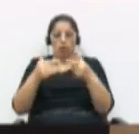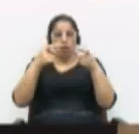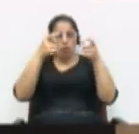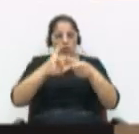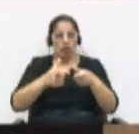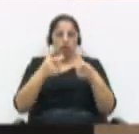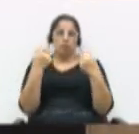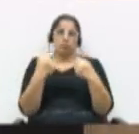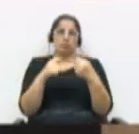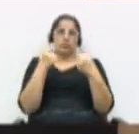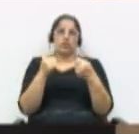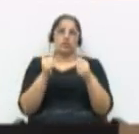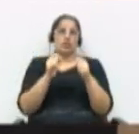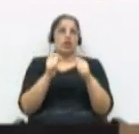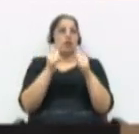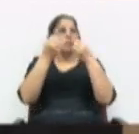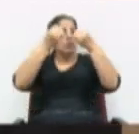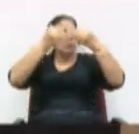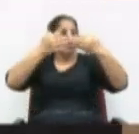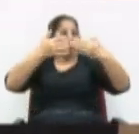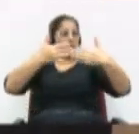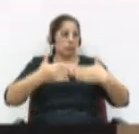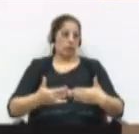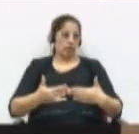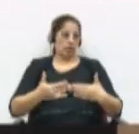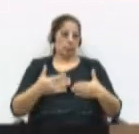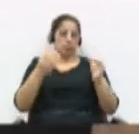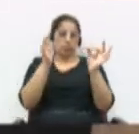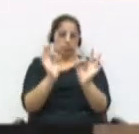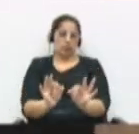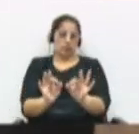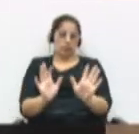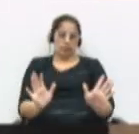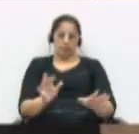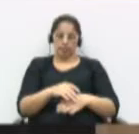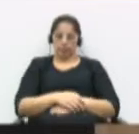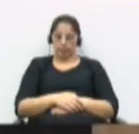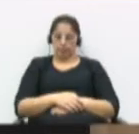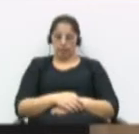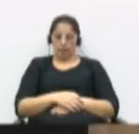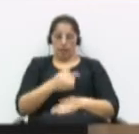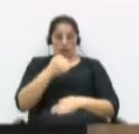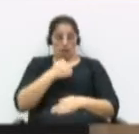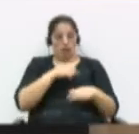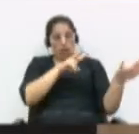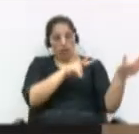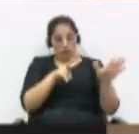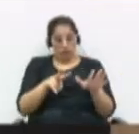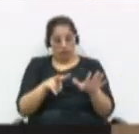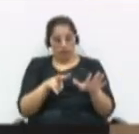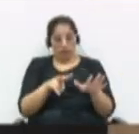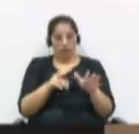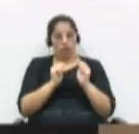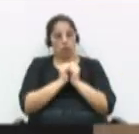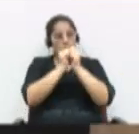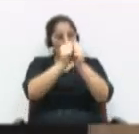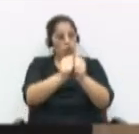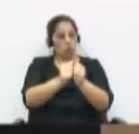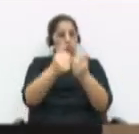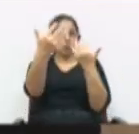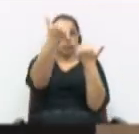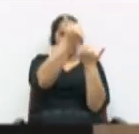E em relação à prefeitura, essa semana eu estive, eu e meu vice-presidente, lá na prefeitura,